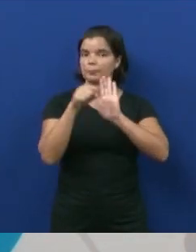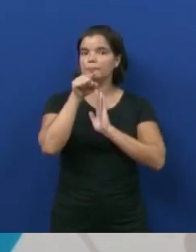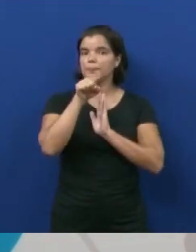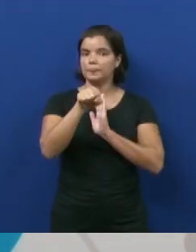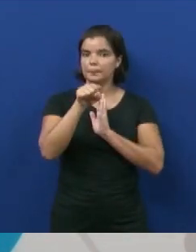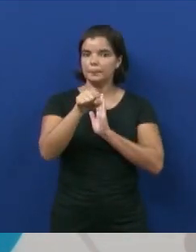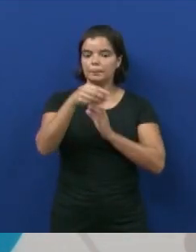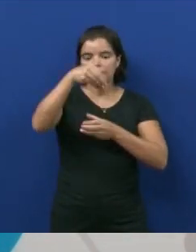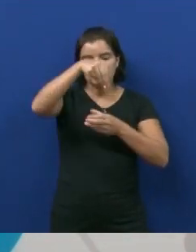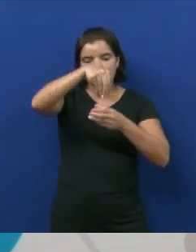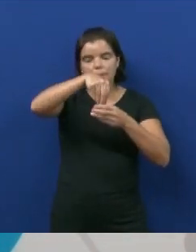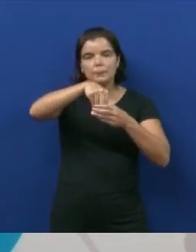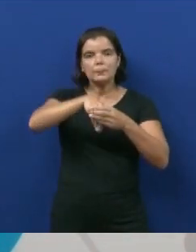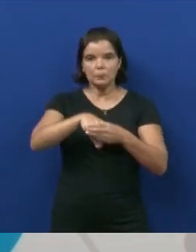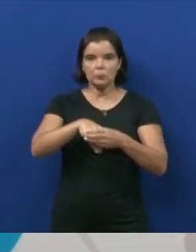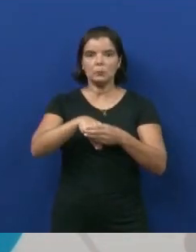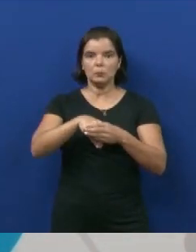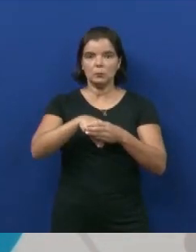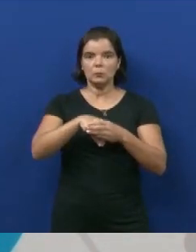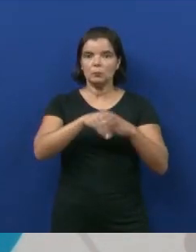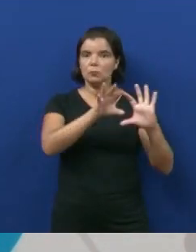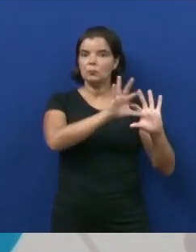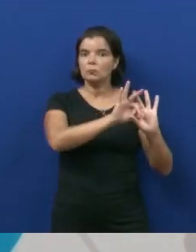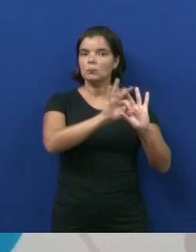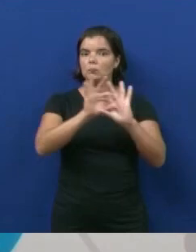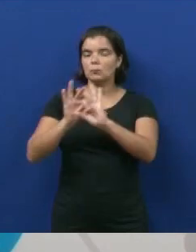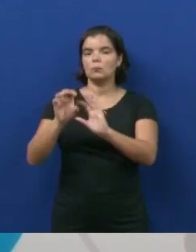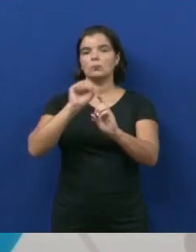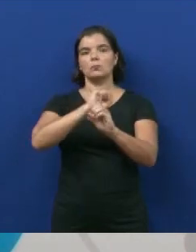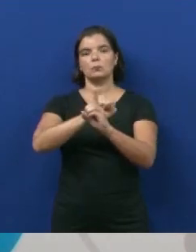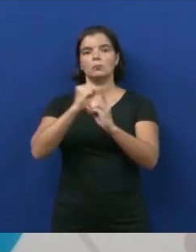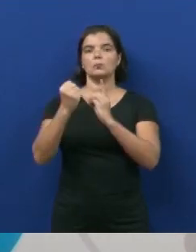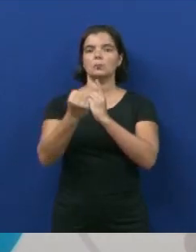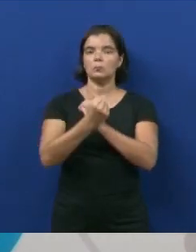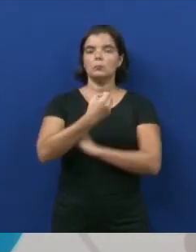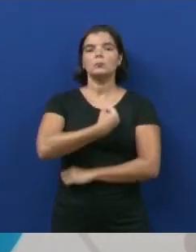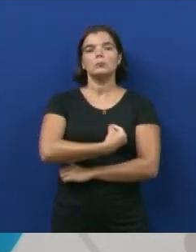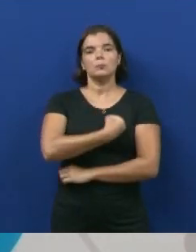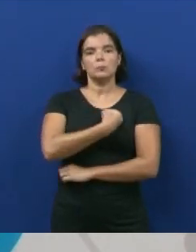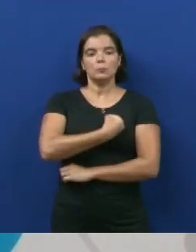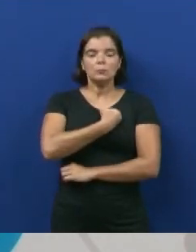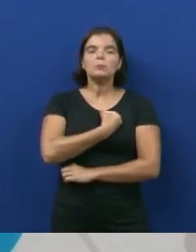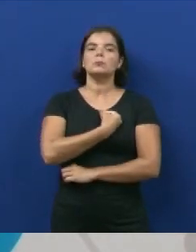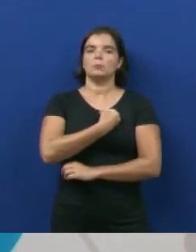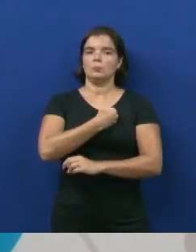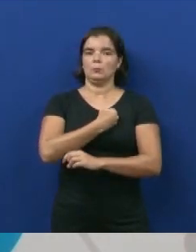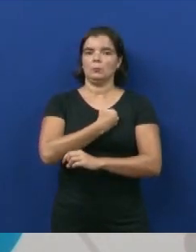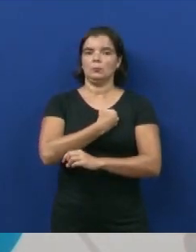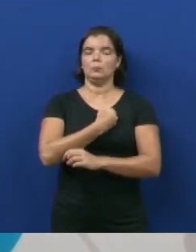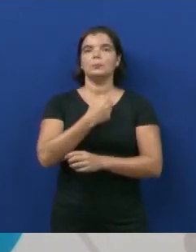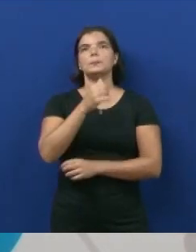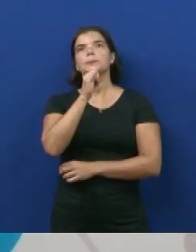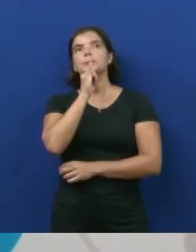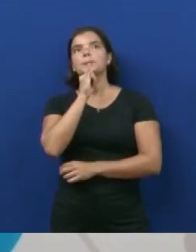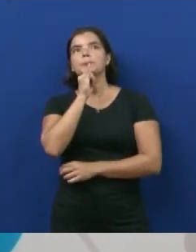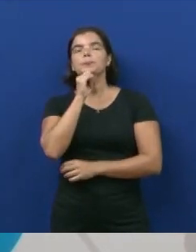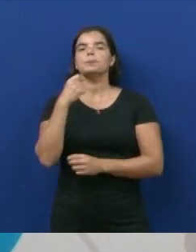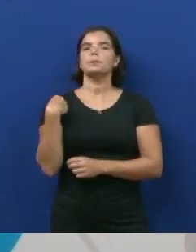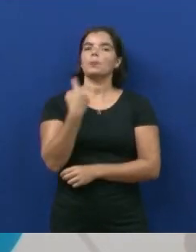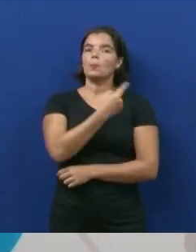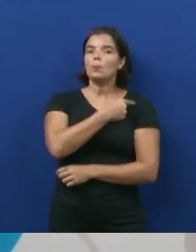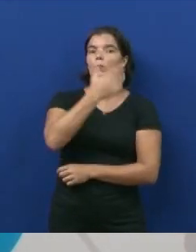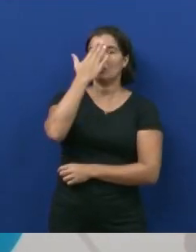você dentro do nosso contexto social, dentro da nossa vivência social. Por exemplo, a gente sabe